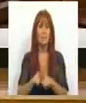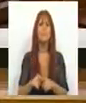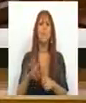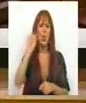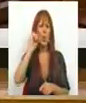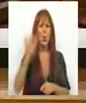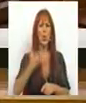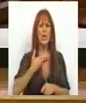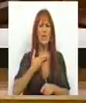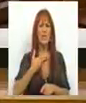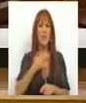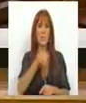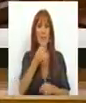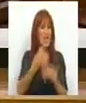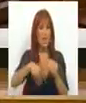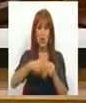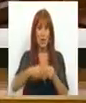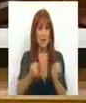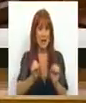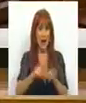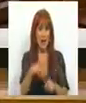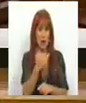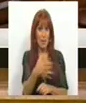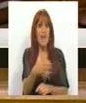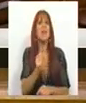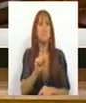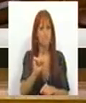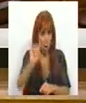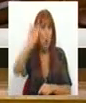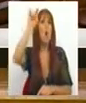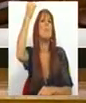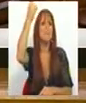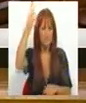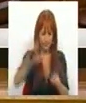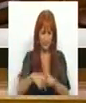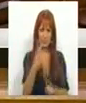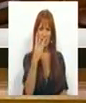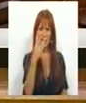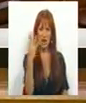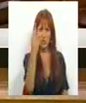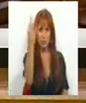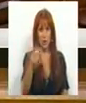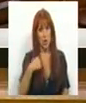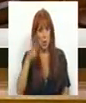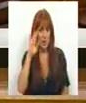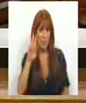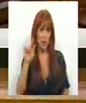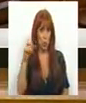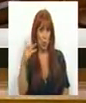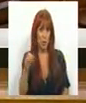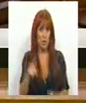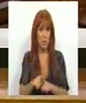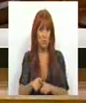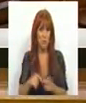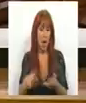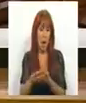o déficit sem medidas extraordinárias em 2015 terá sido de 3%. E sabemos que é o tal acede